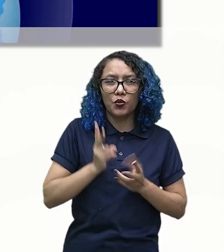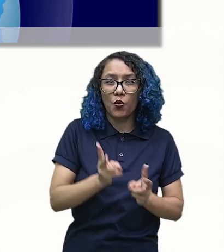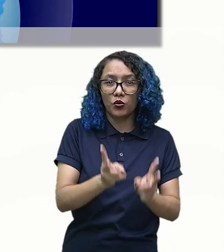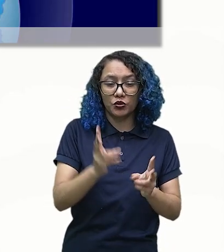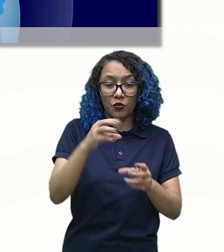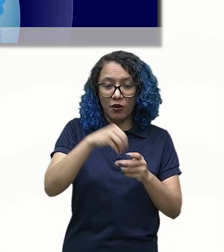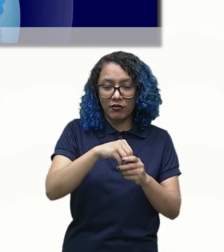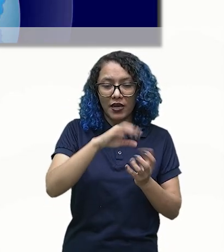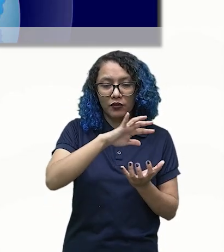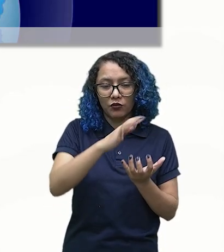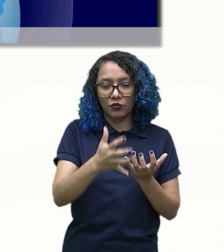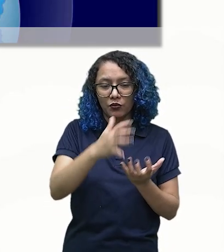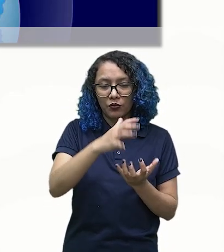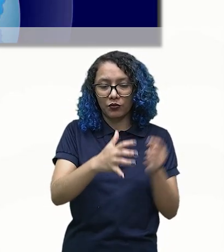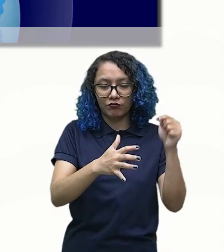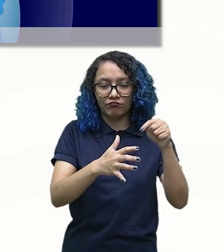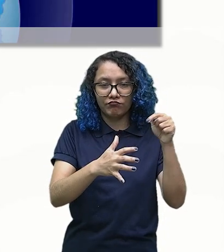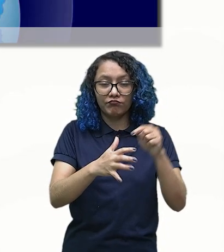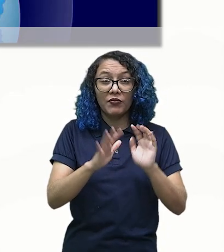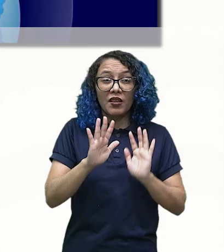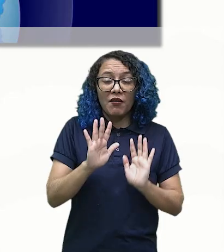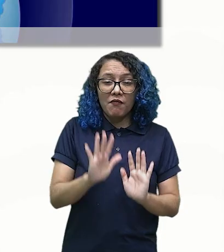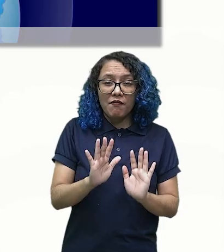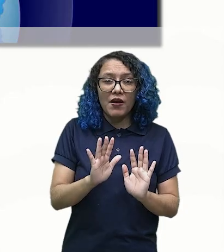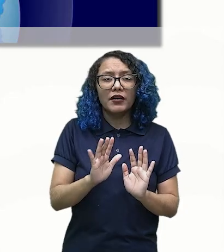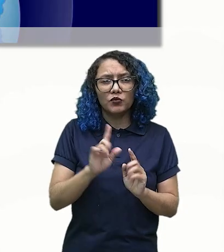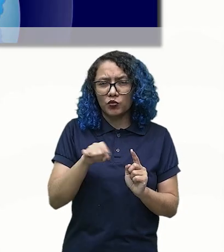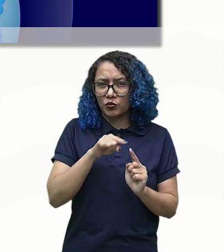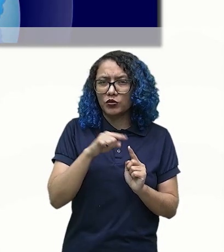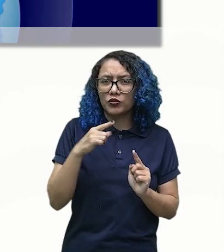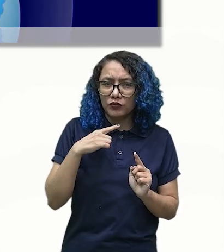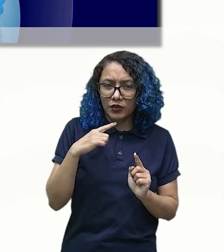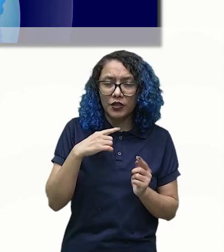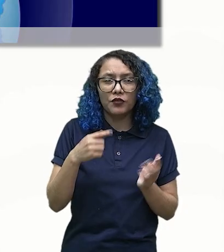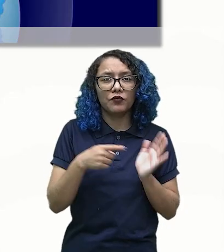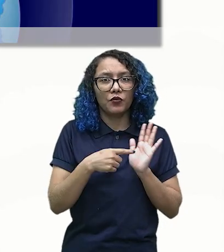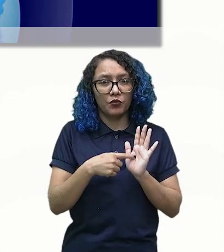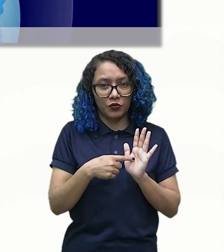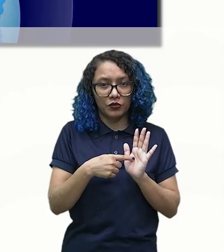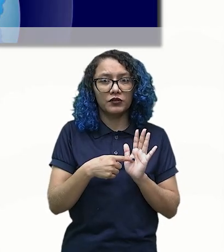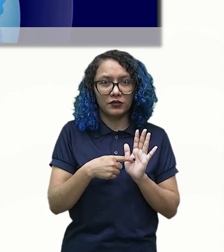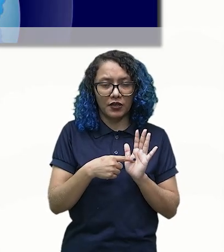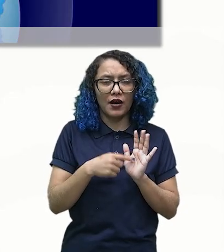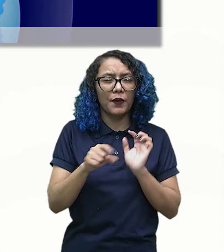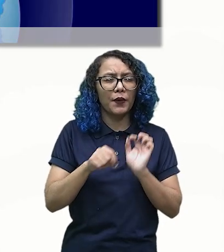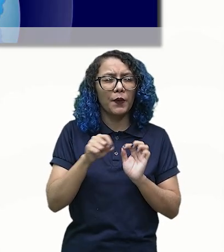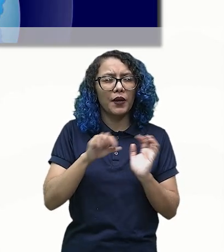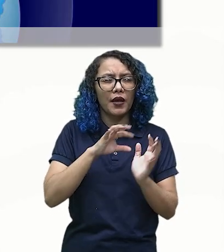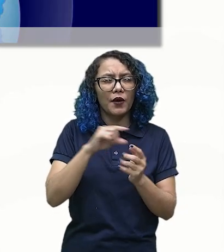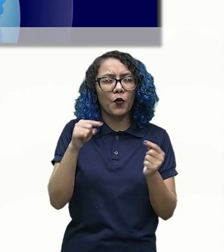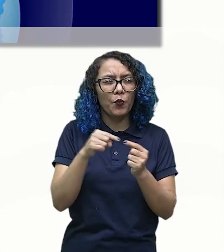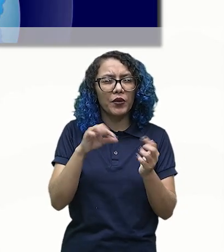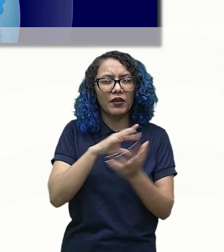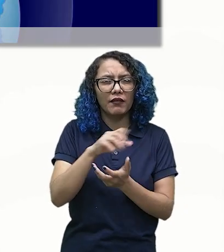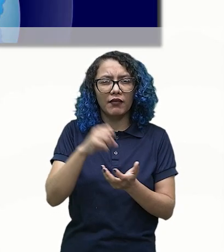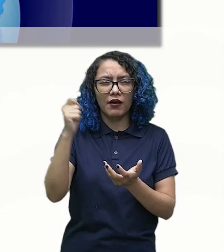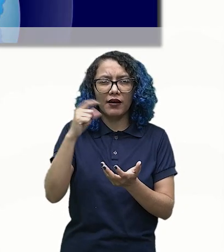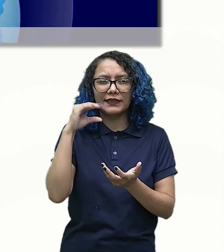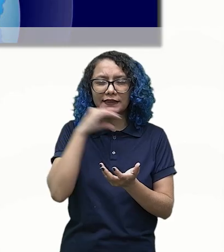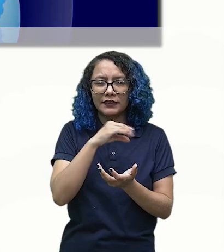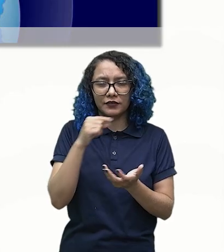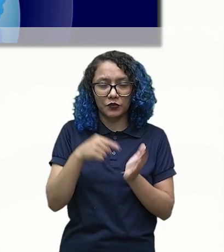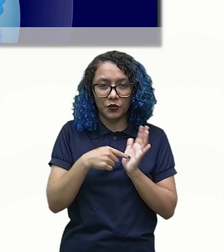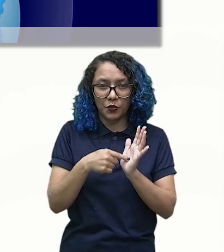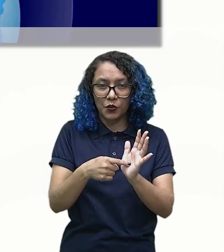na nossa atmosfera. Mas isso, ela tem uma função, que é o que nós vamos perceber com esse efeito estufa. Continuem comigo aqui na